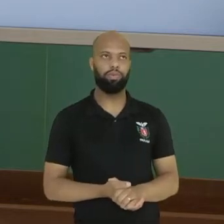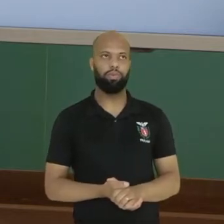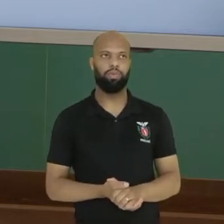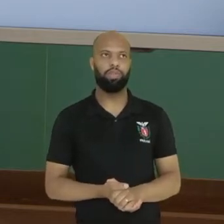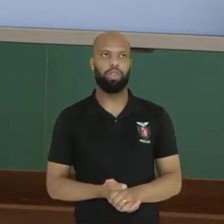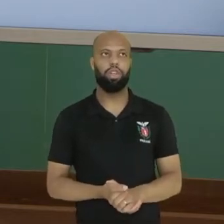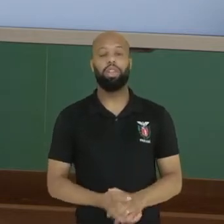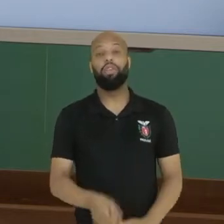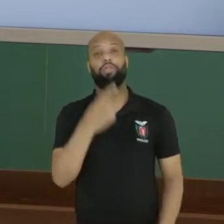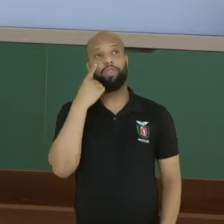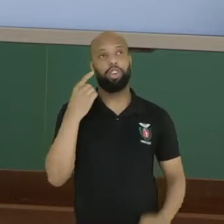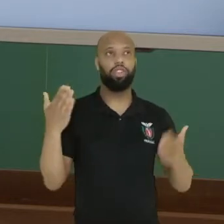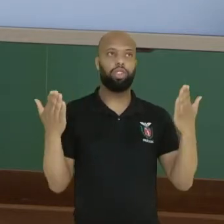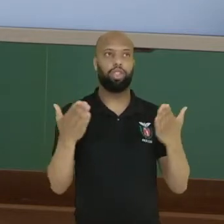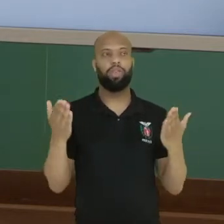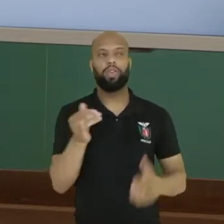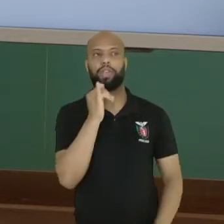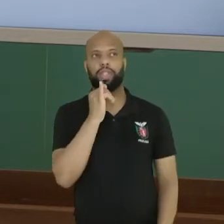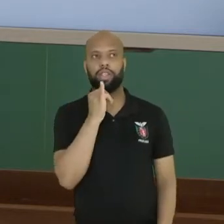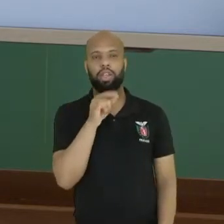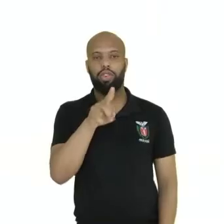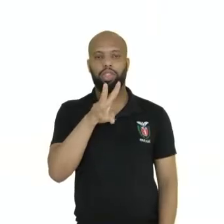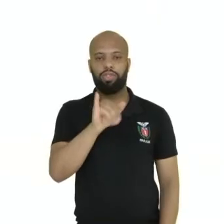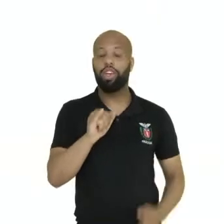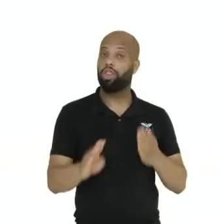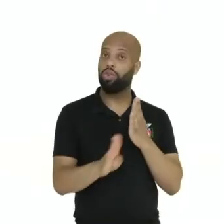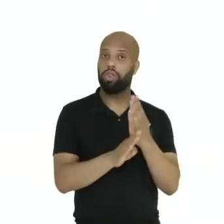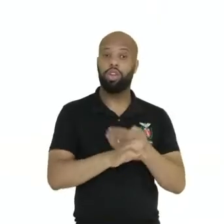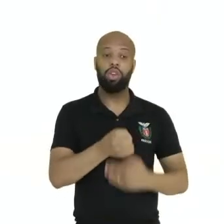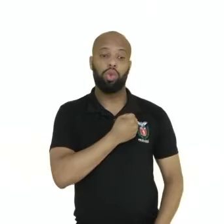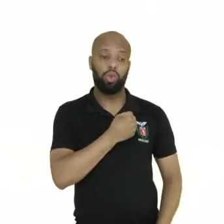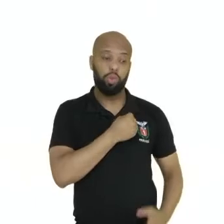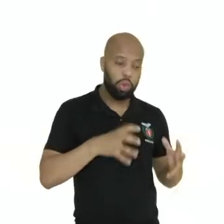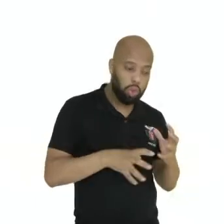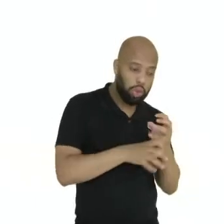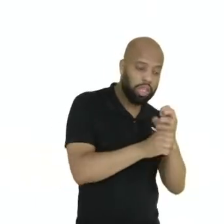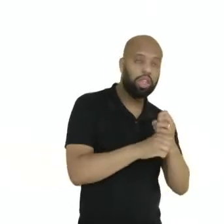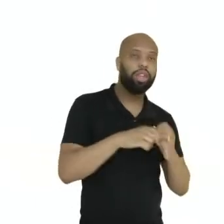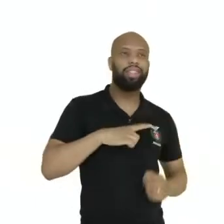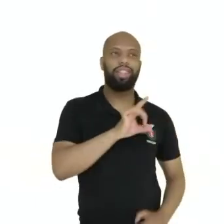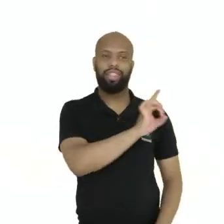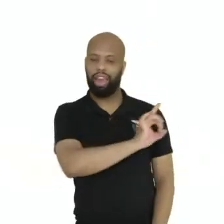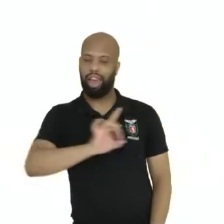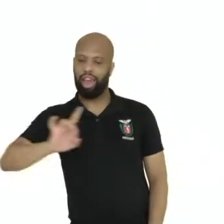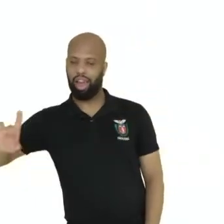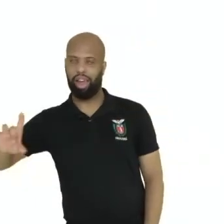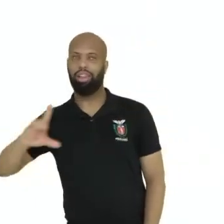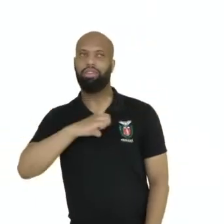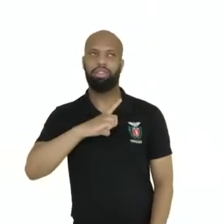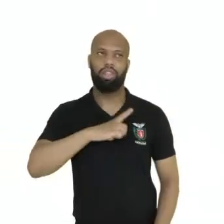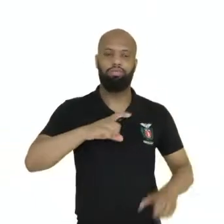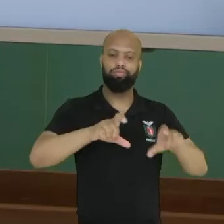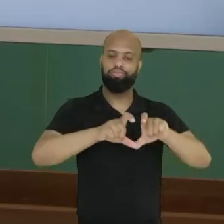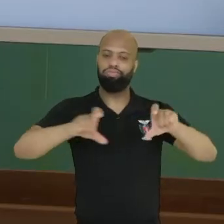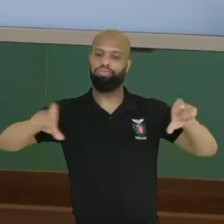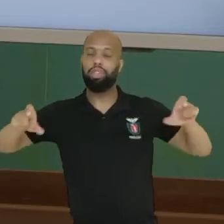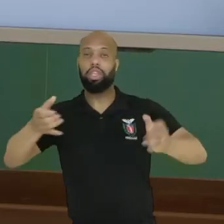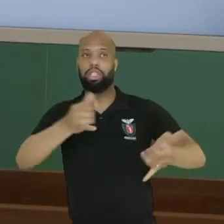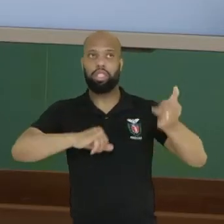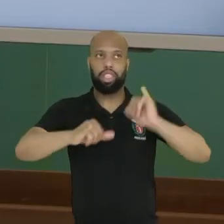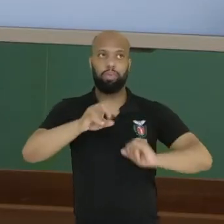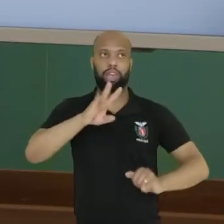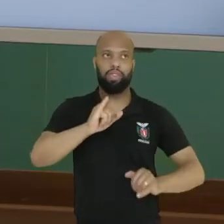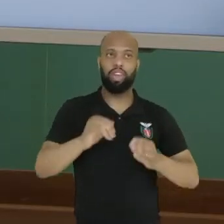Então vamos ver um exemplo. Determine o número de oxidação para cada uma das espécies. Então a gente tem a nossa equação aqui.